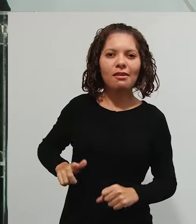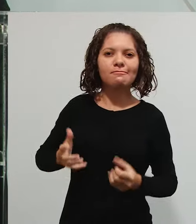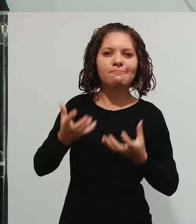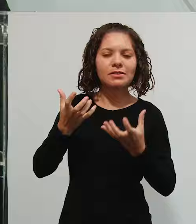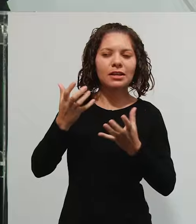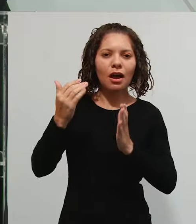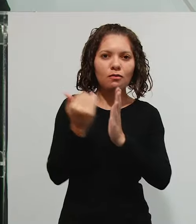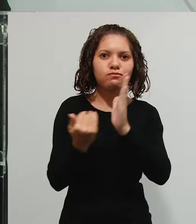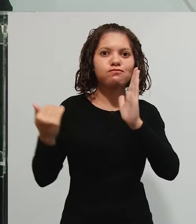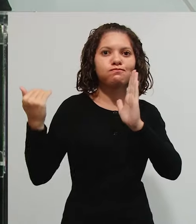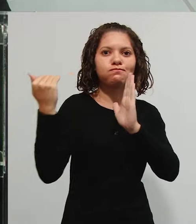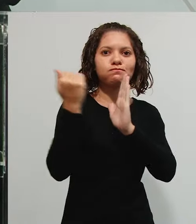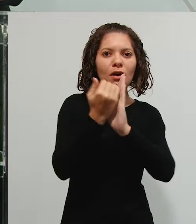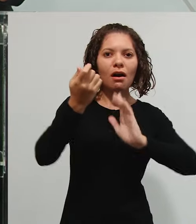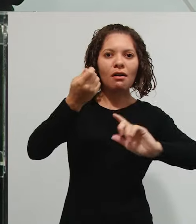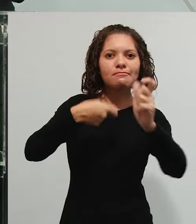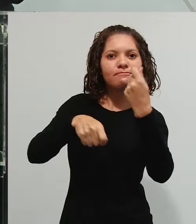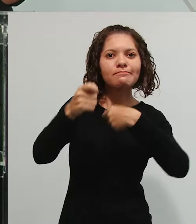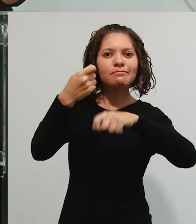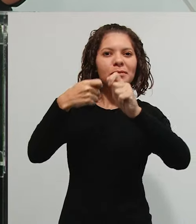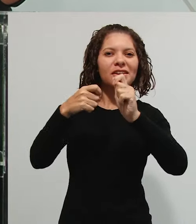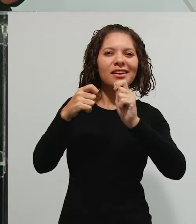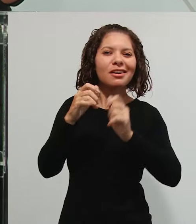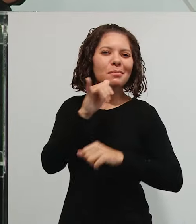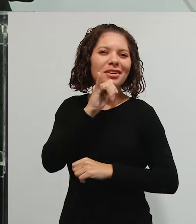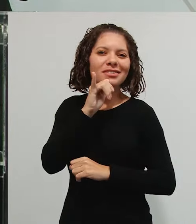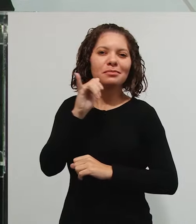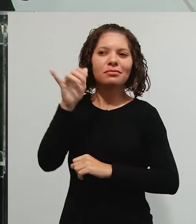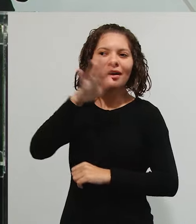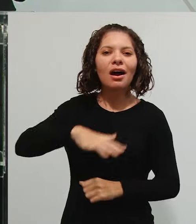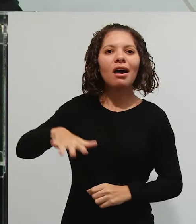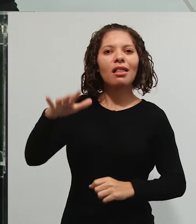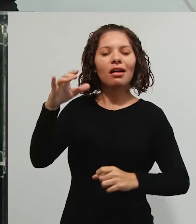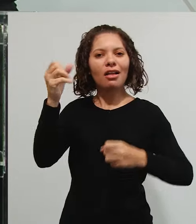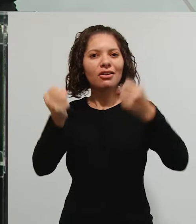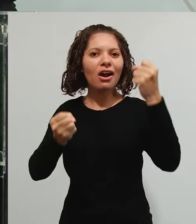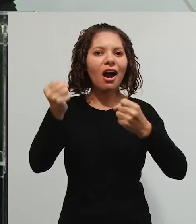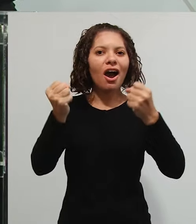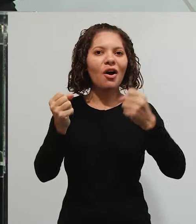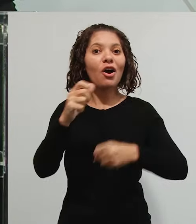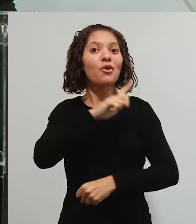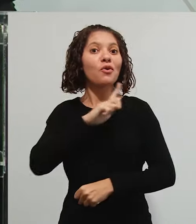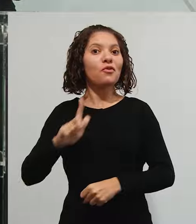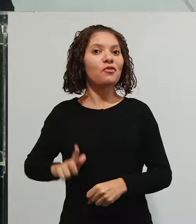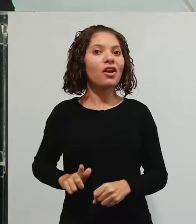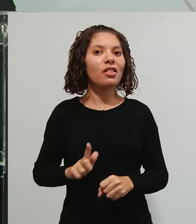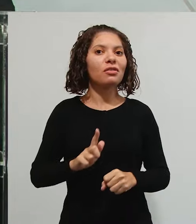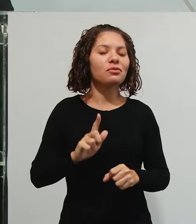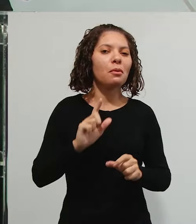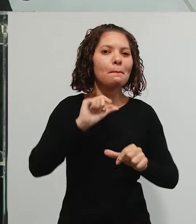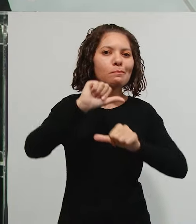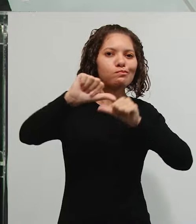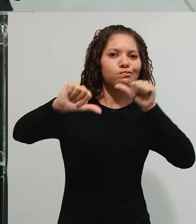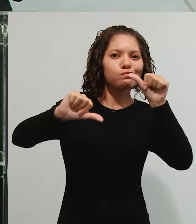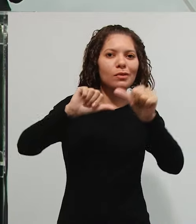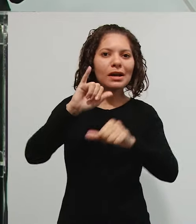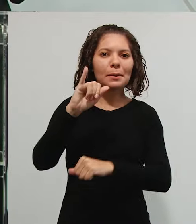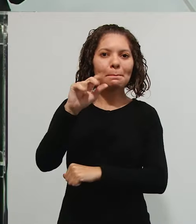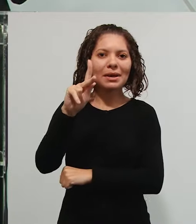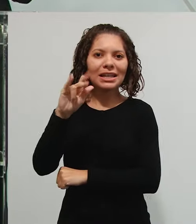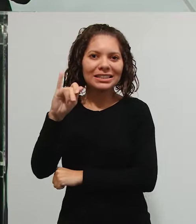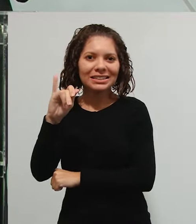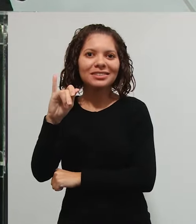segmento por exemplo automóveis o que que ele faz muda o IPI não é assim Linha Branca que aquecer